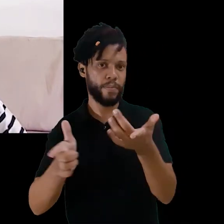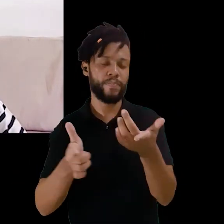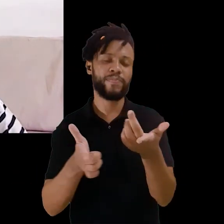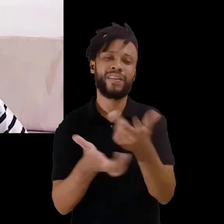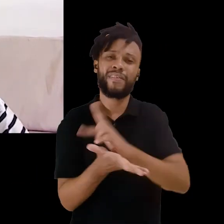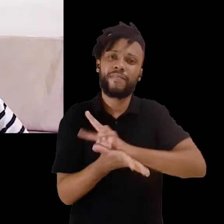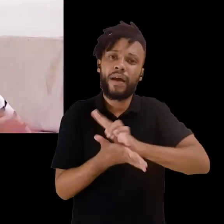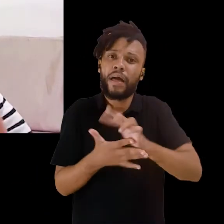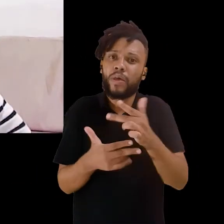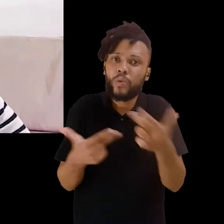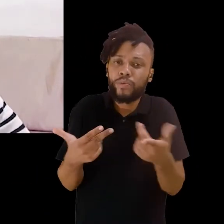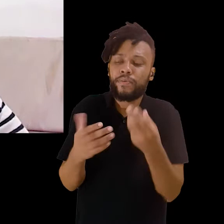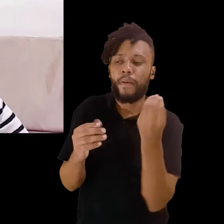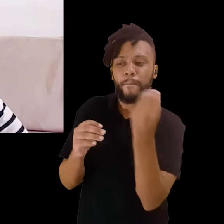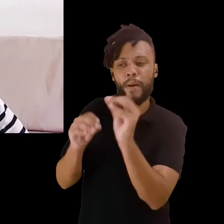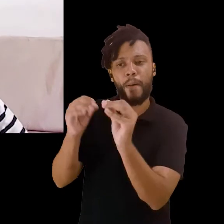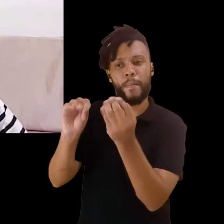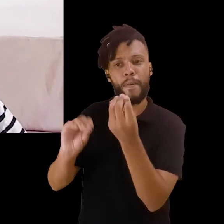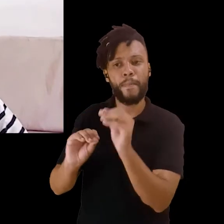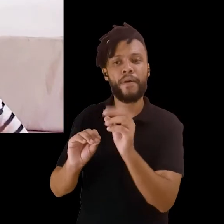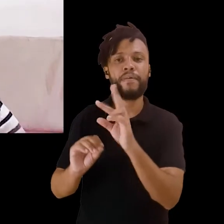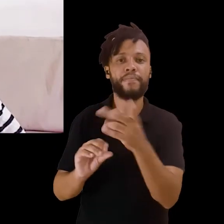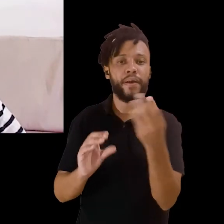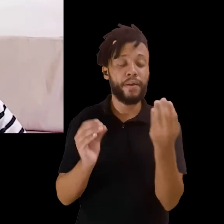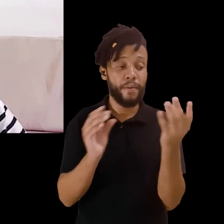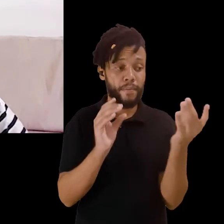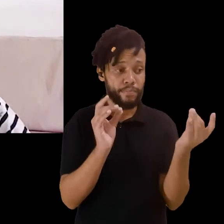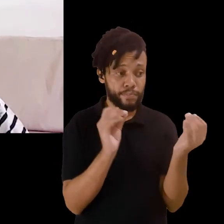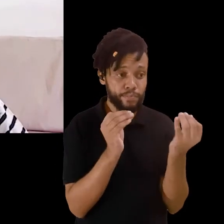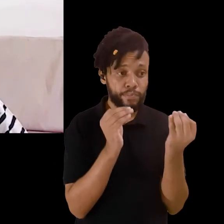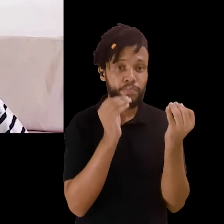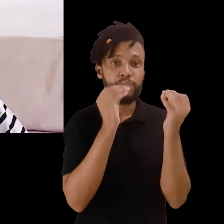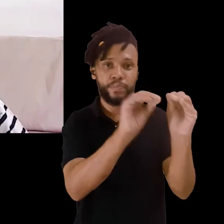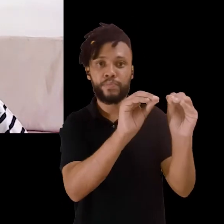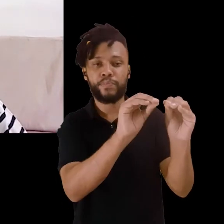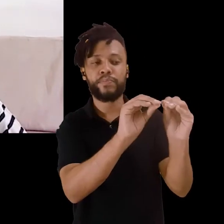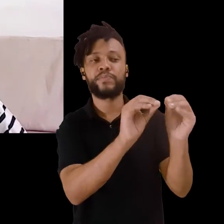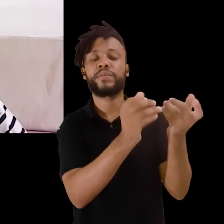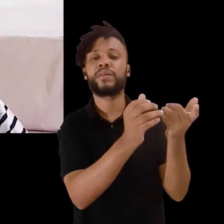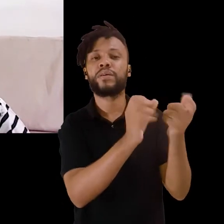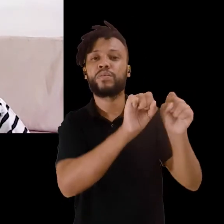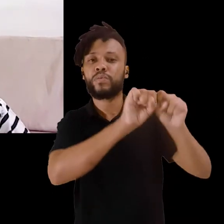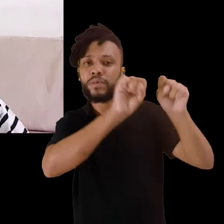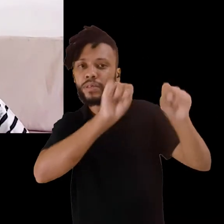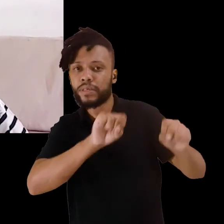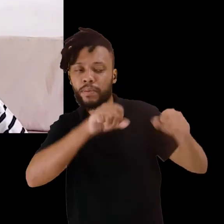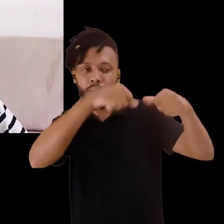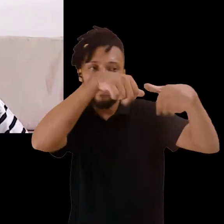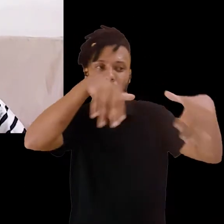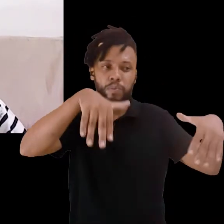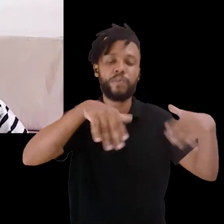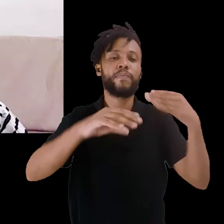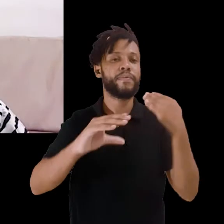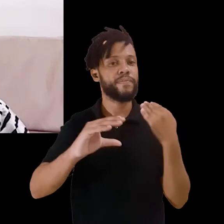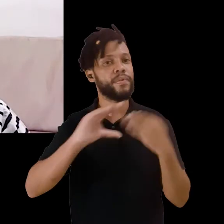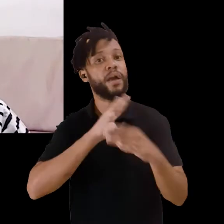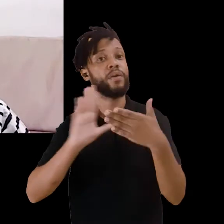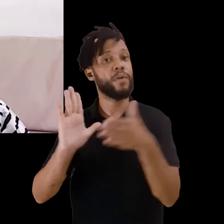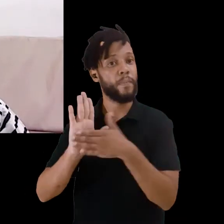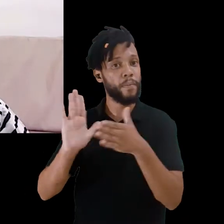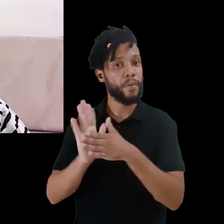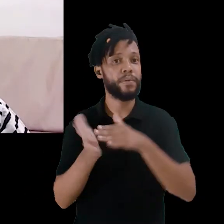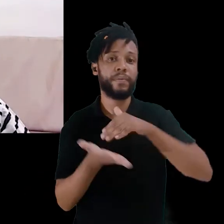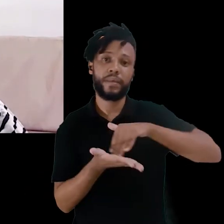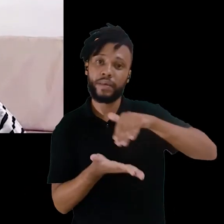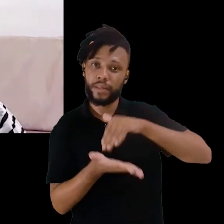nesses anexos, você vai anexar no sistema para conseguir enviar a sua proposta para a Secretaria do Estado. Para